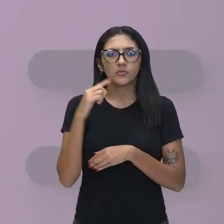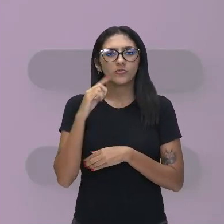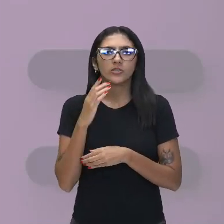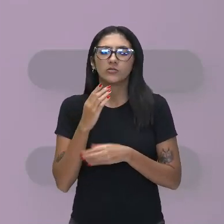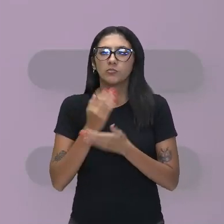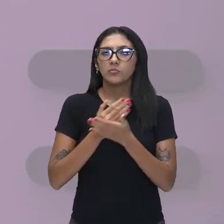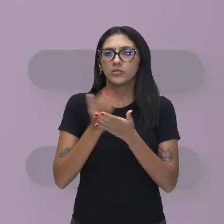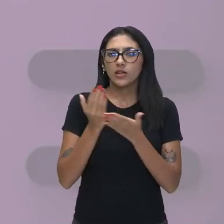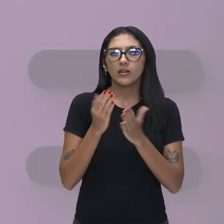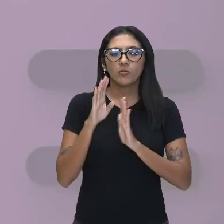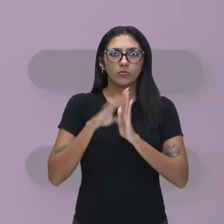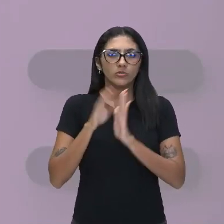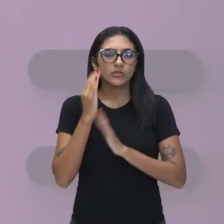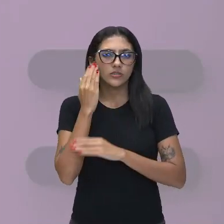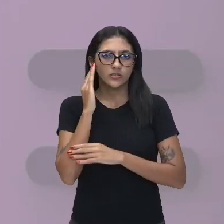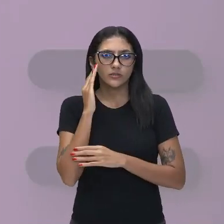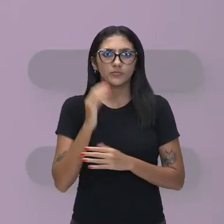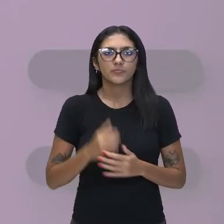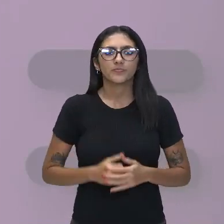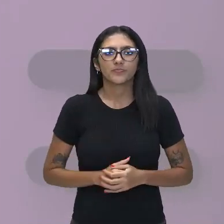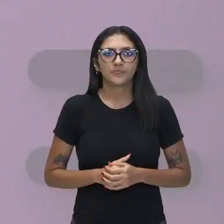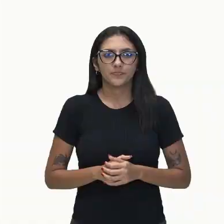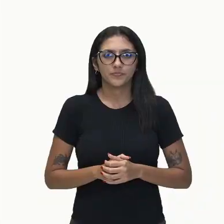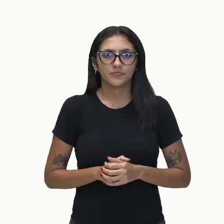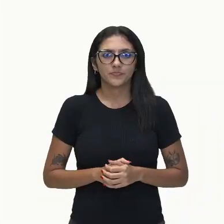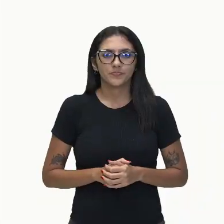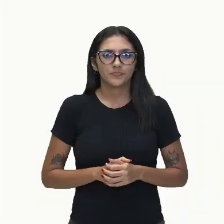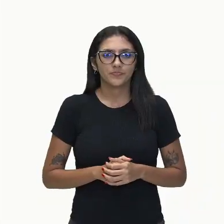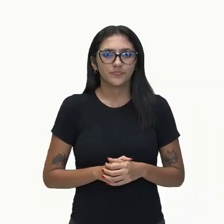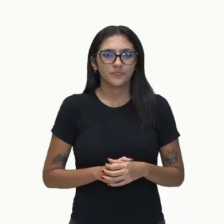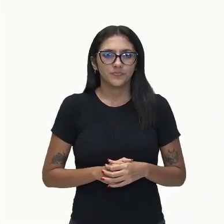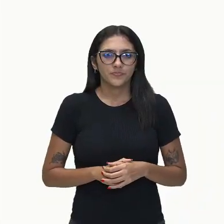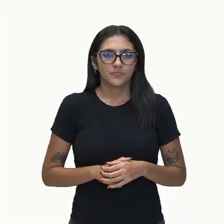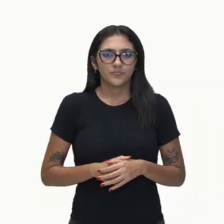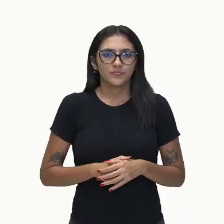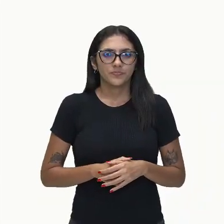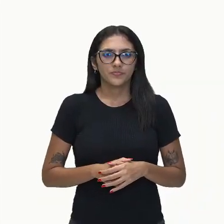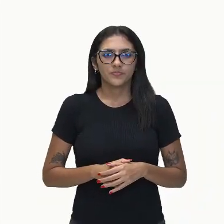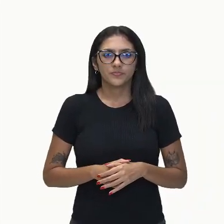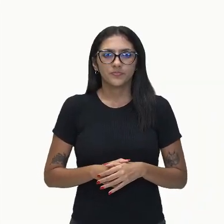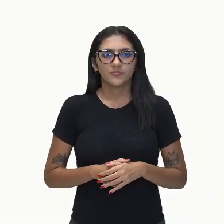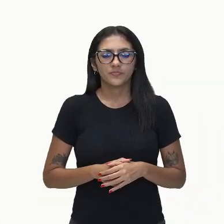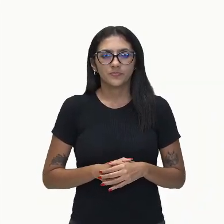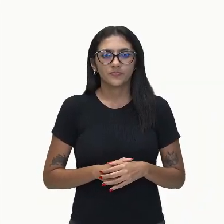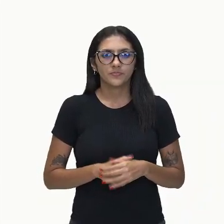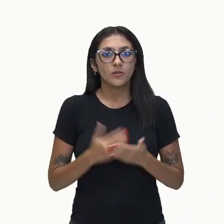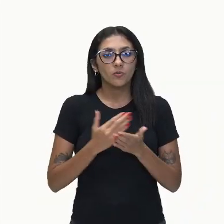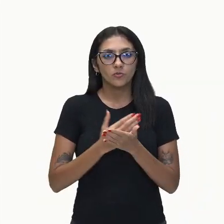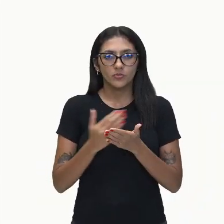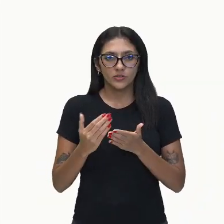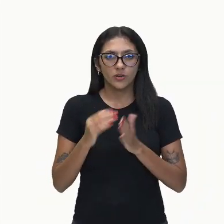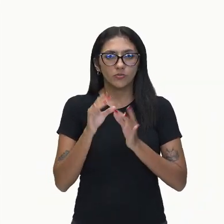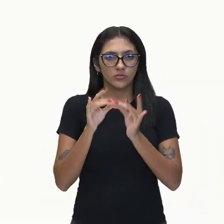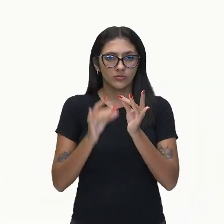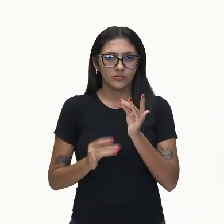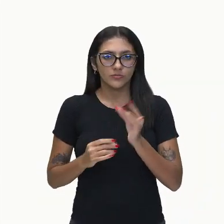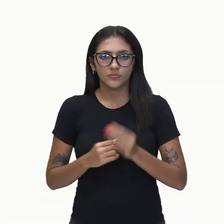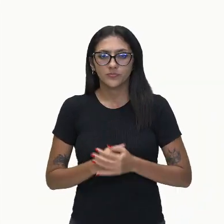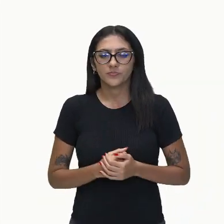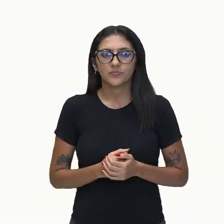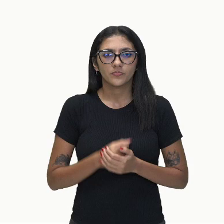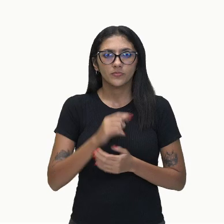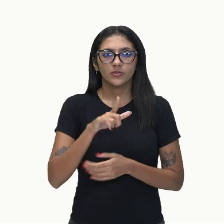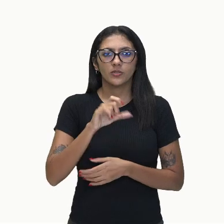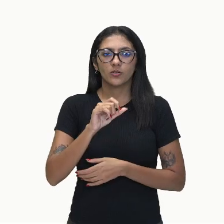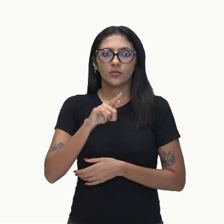for falando sobre o conteúdo. Bacana? Então vamos lá. Muito bem, então vamos começar aqui com a definição de logaritmo,